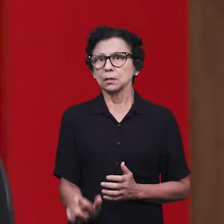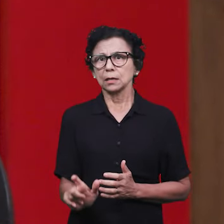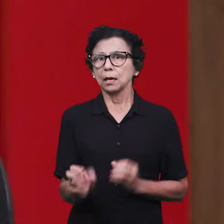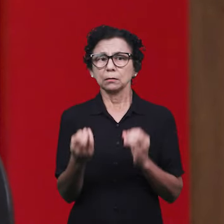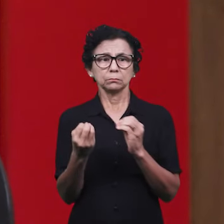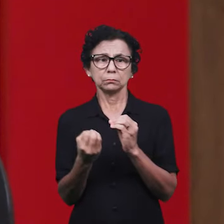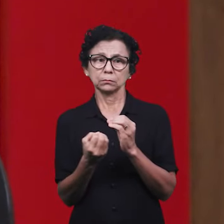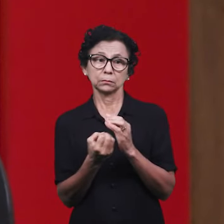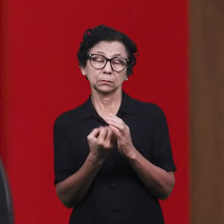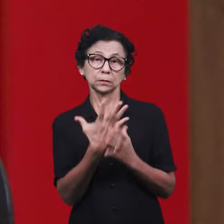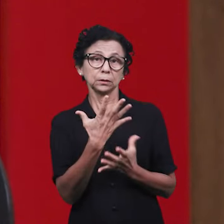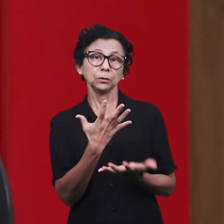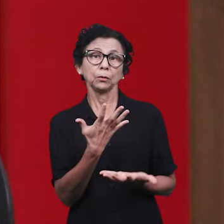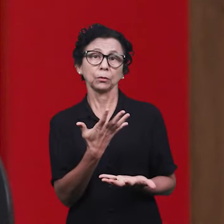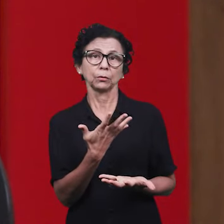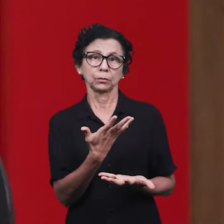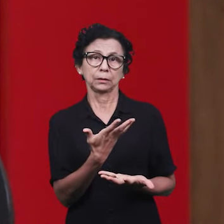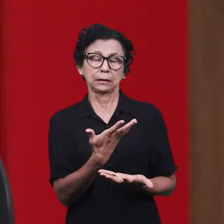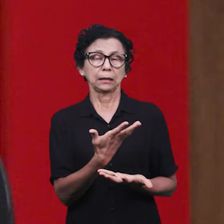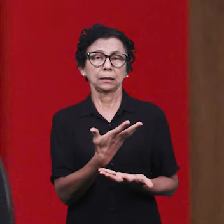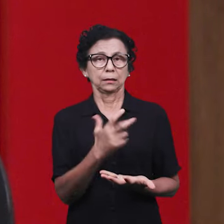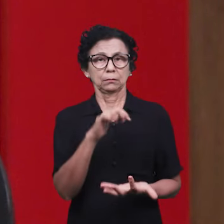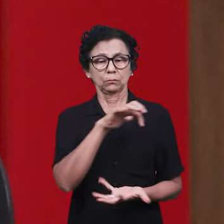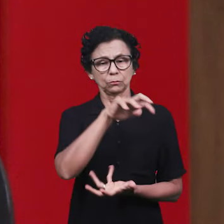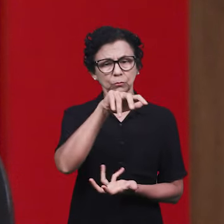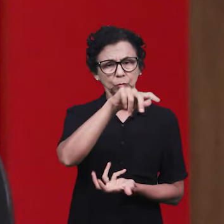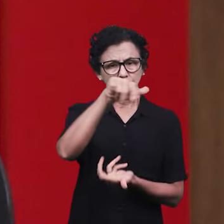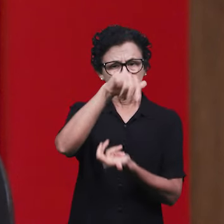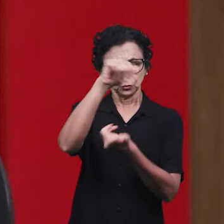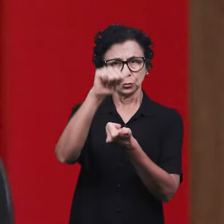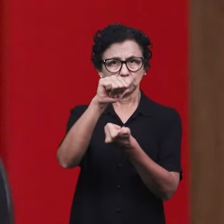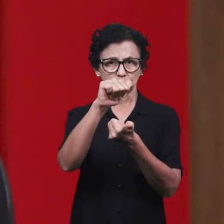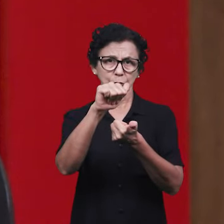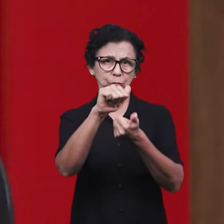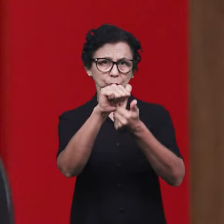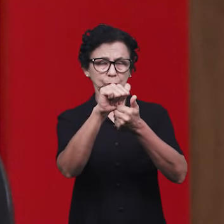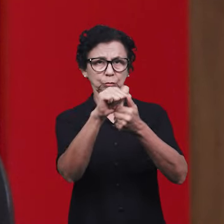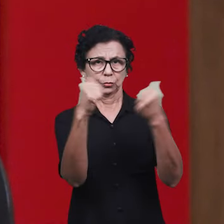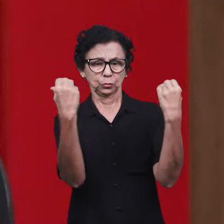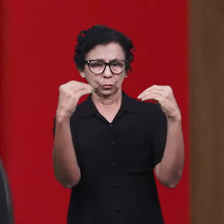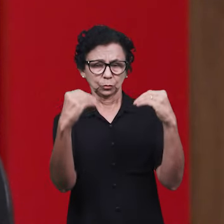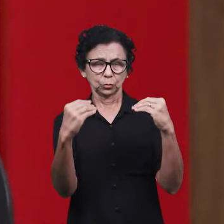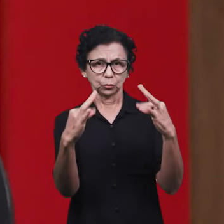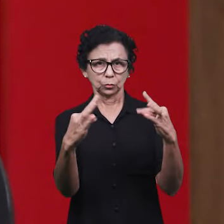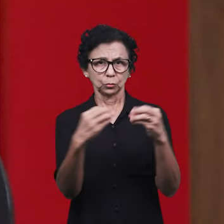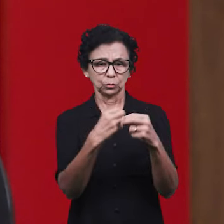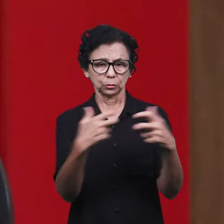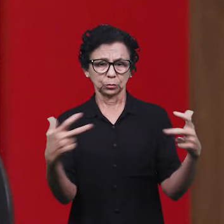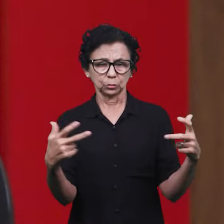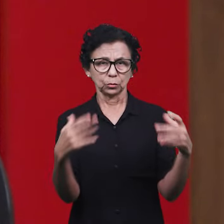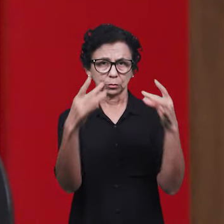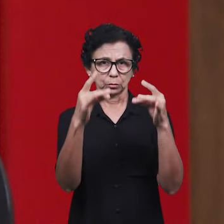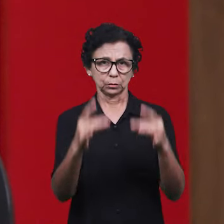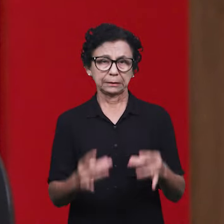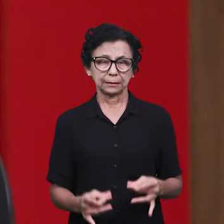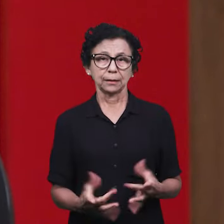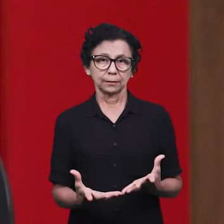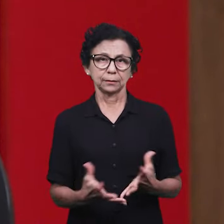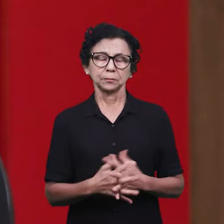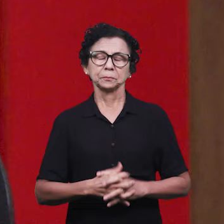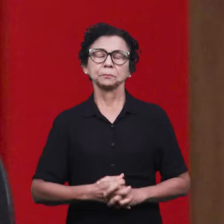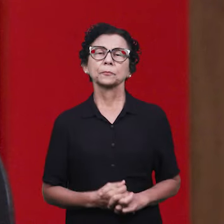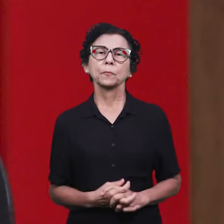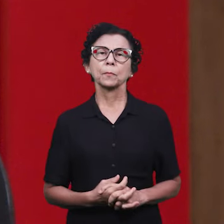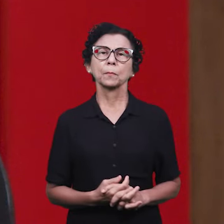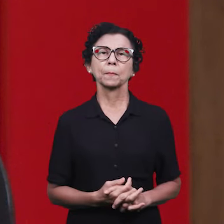que fez aquilo, que fez aquele planejamento, que estabeleceu aquela complexidade. Nós lembramos aqui, no episódio anterior,